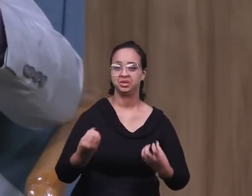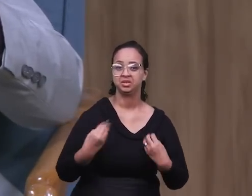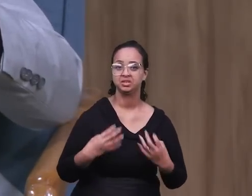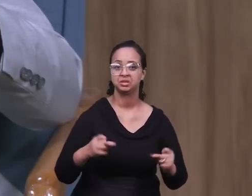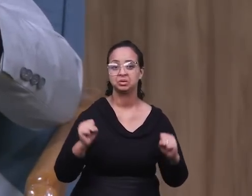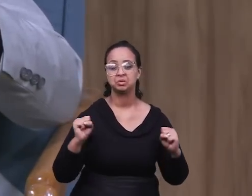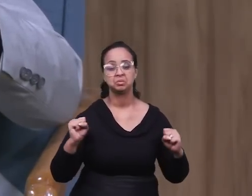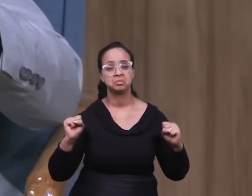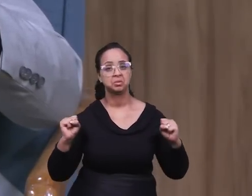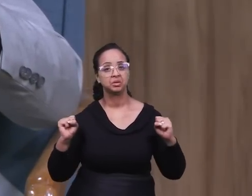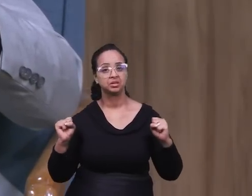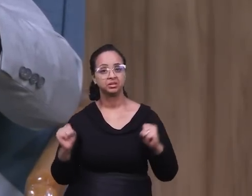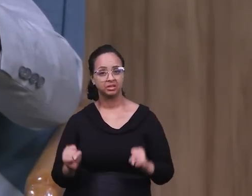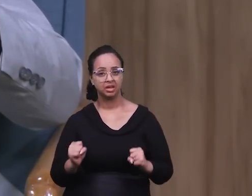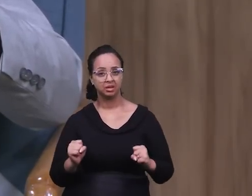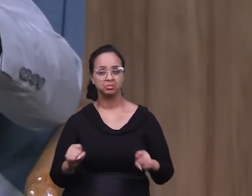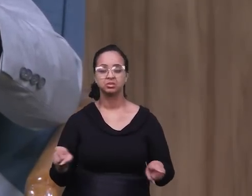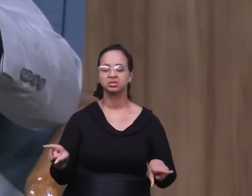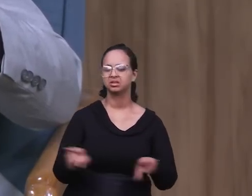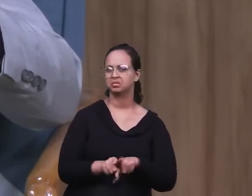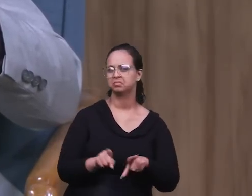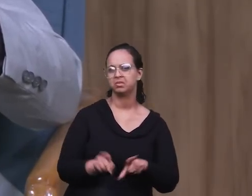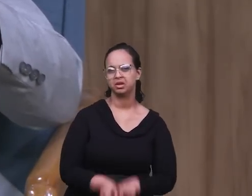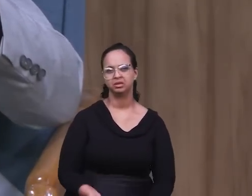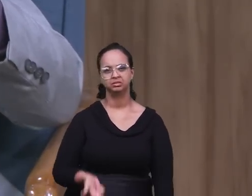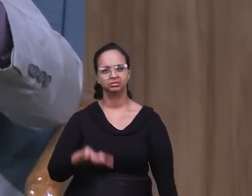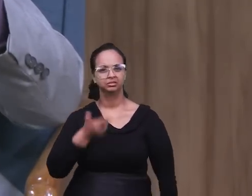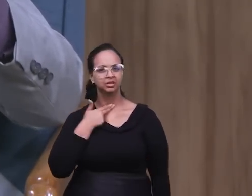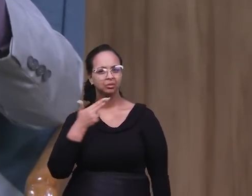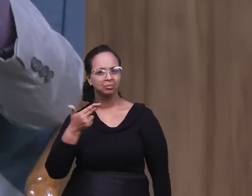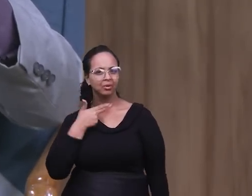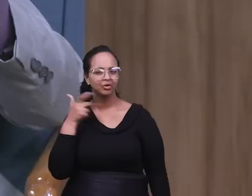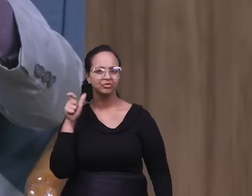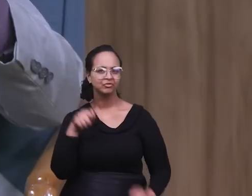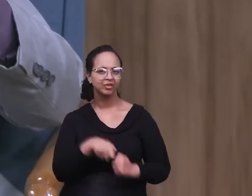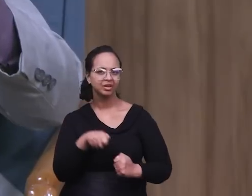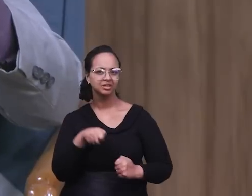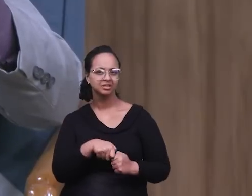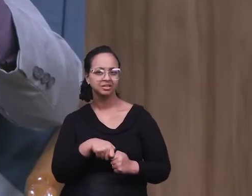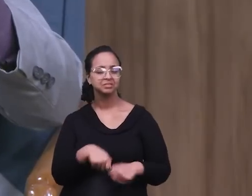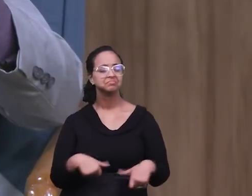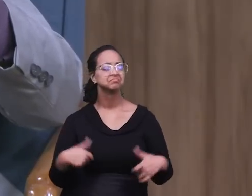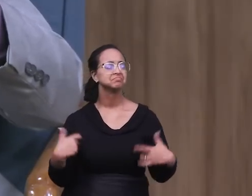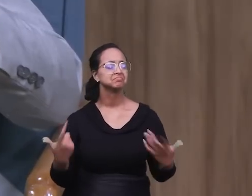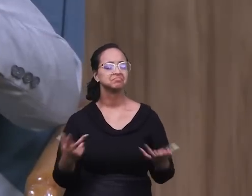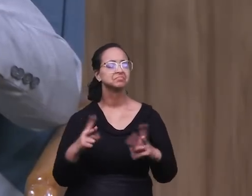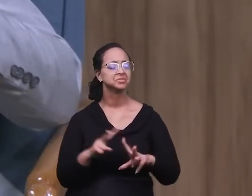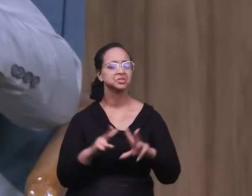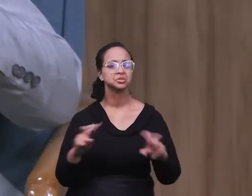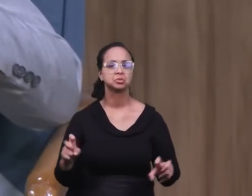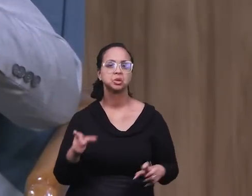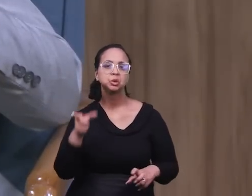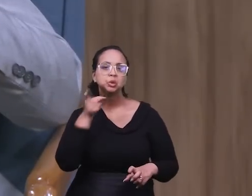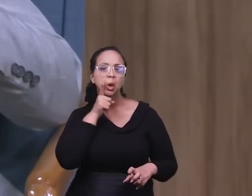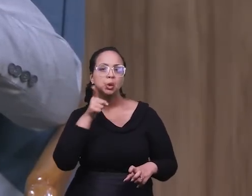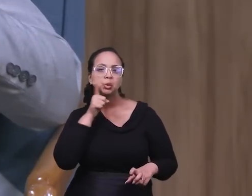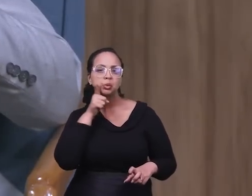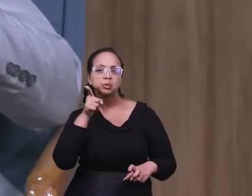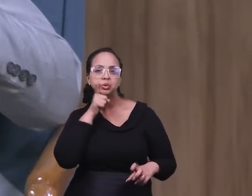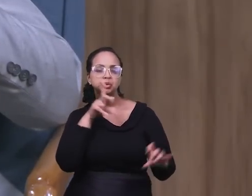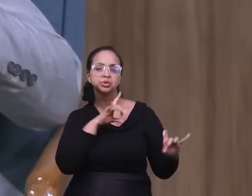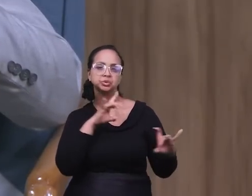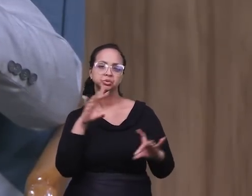o que devemos e, repare, também o que não devemos fazer, até mesmo no que tange ao